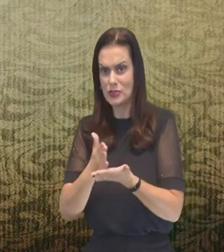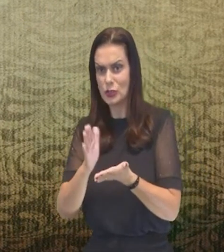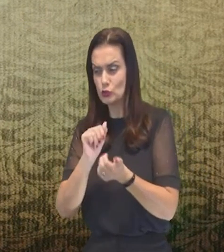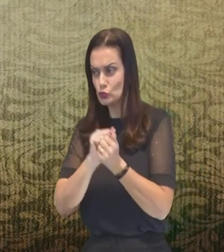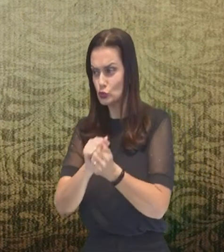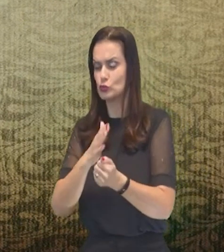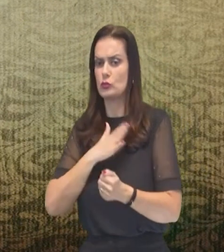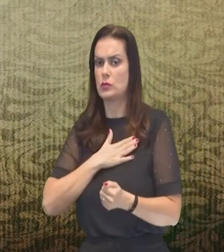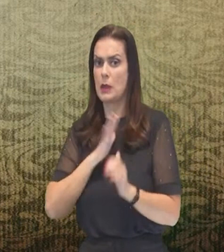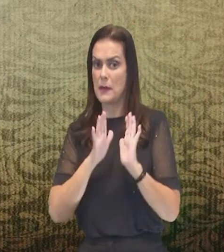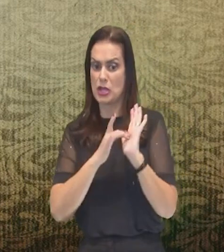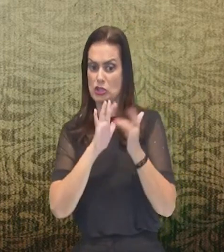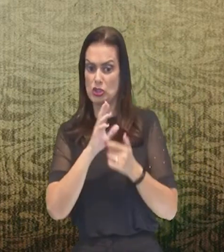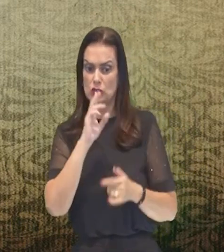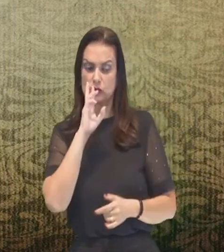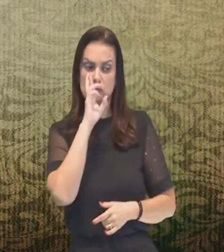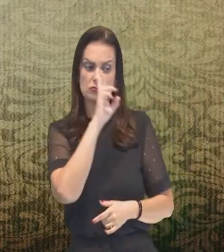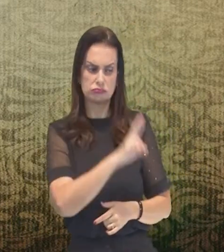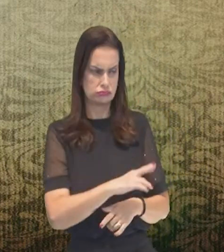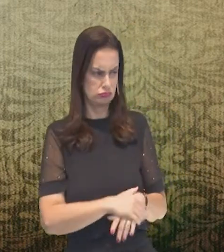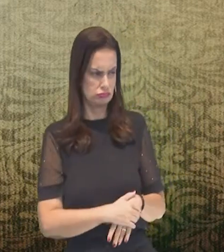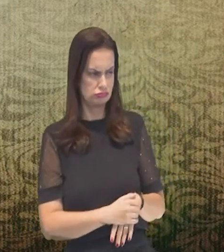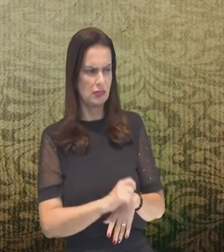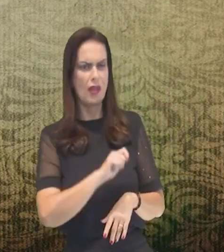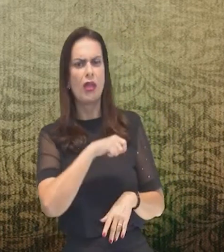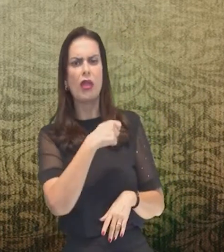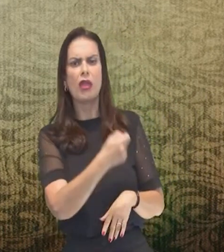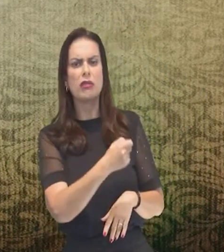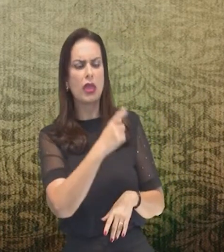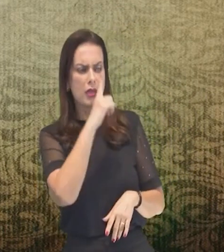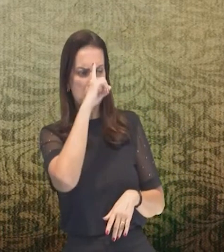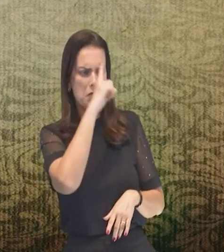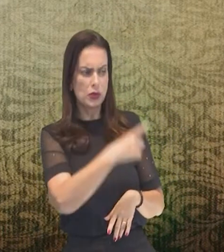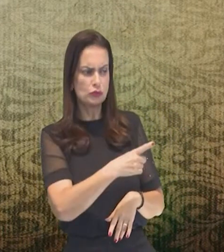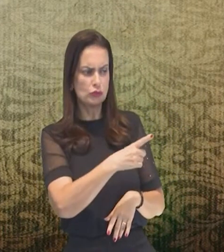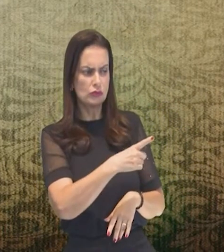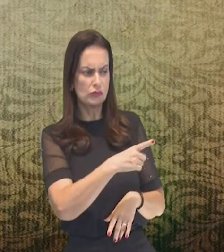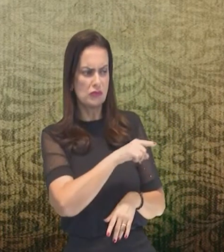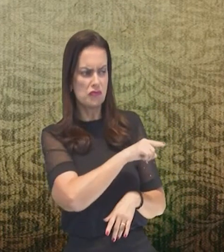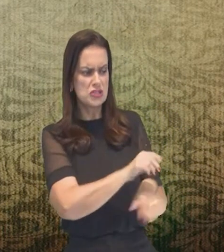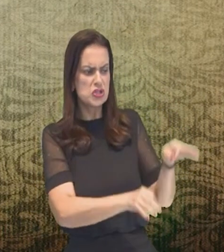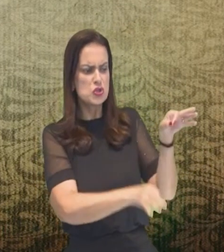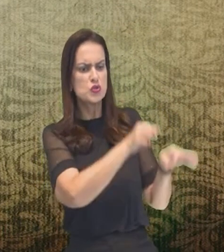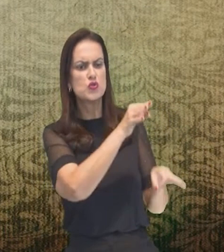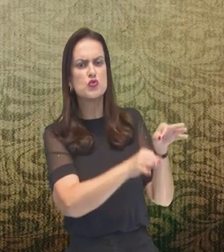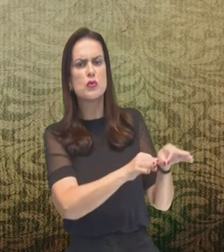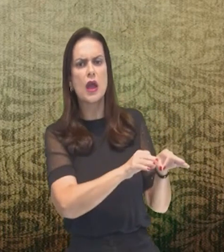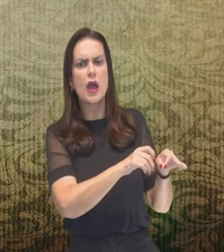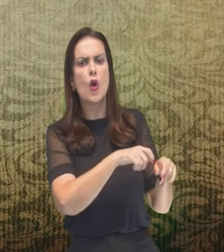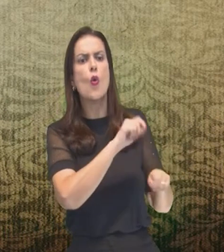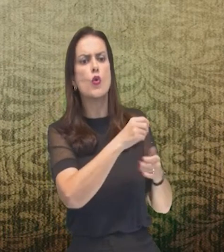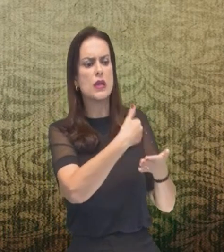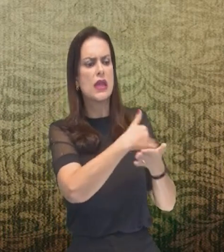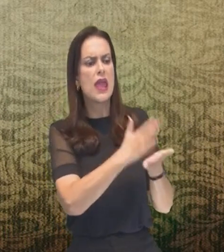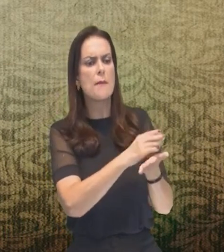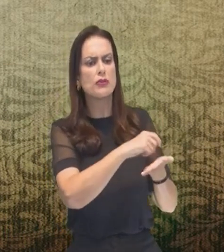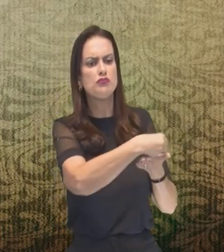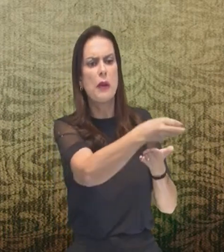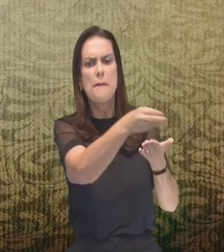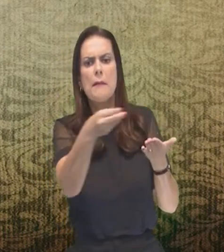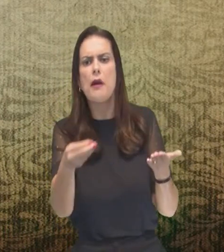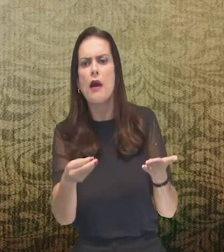respondeu: Homem, quem me constituiu juiz ou partidor entre vós? Então lhes